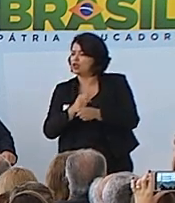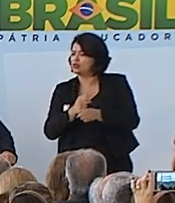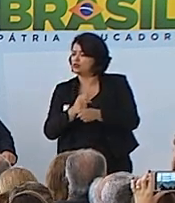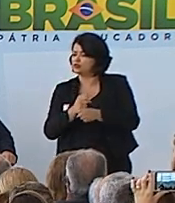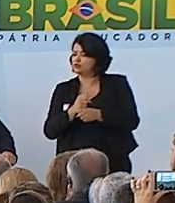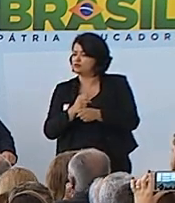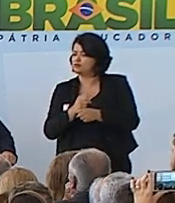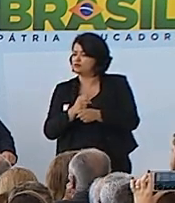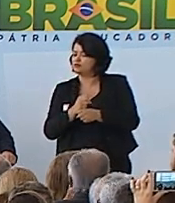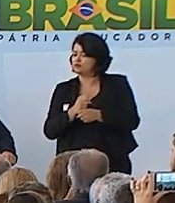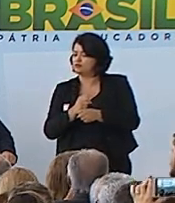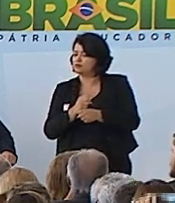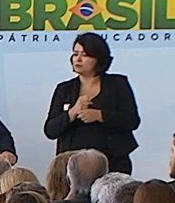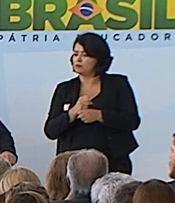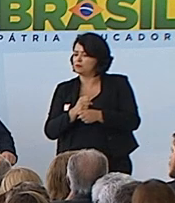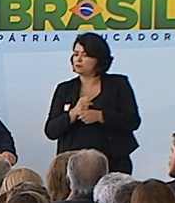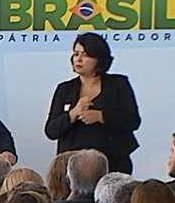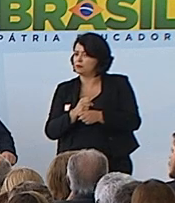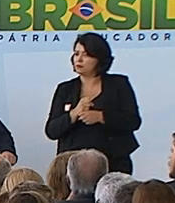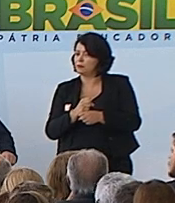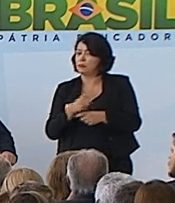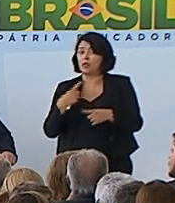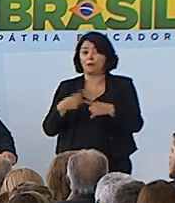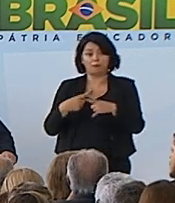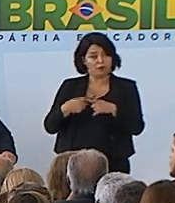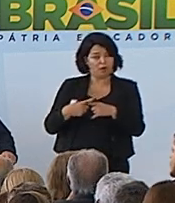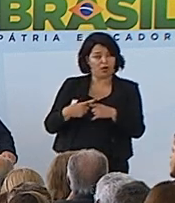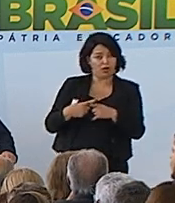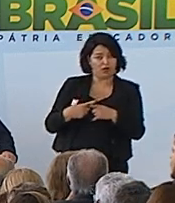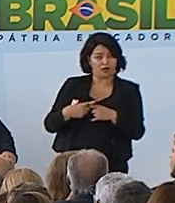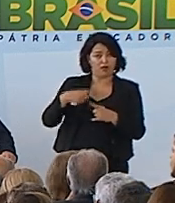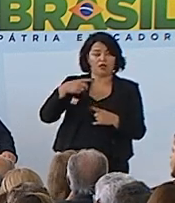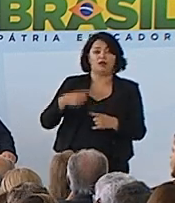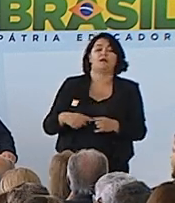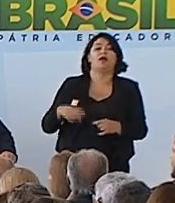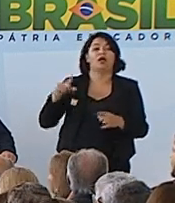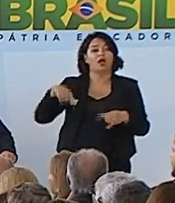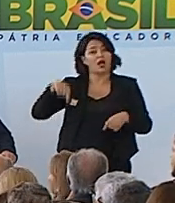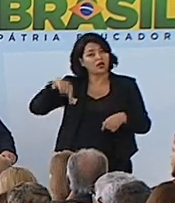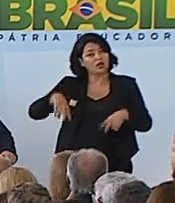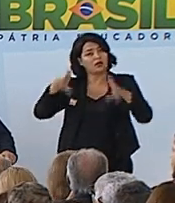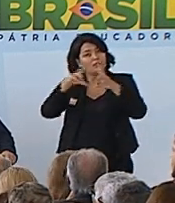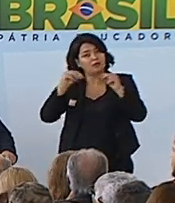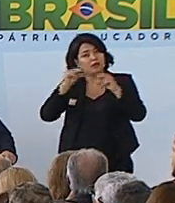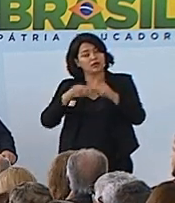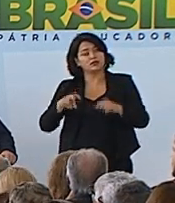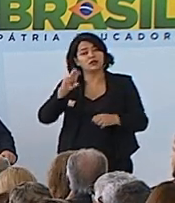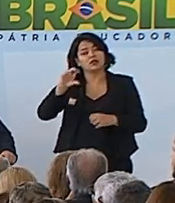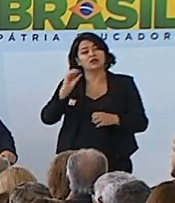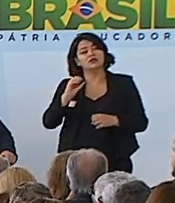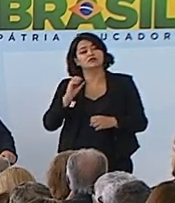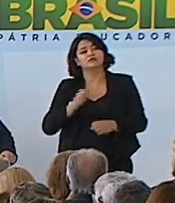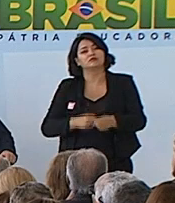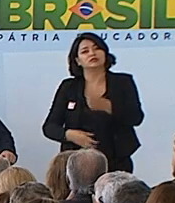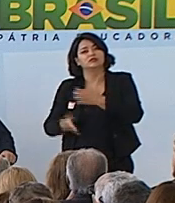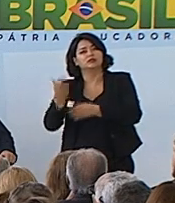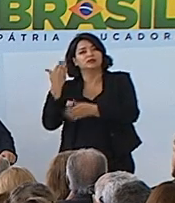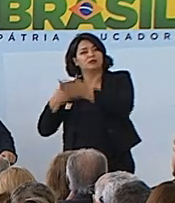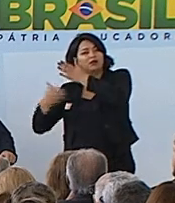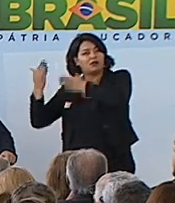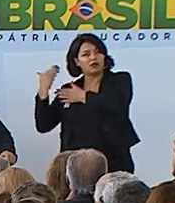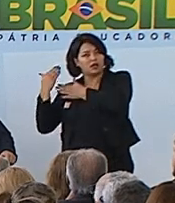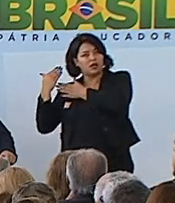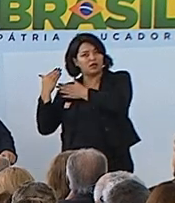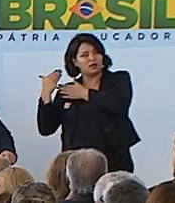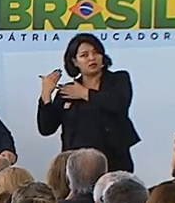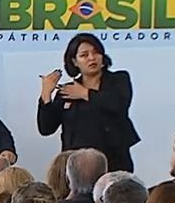motivo tem um aspecto de Brasília H 50 anos antes e depois do 50 anos é a questão da fiscalização sobre as obras tem